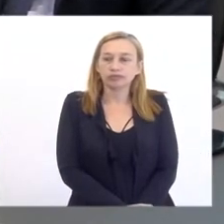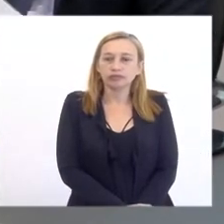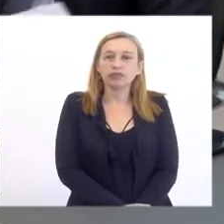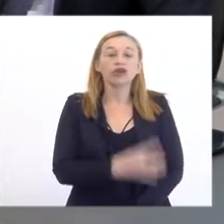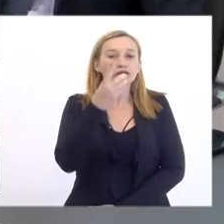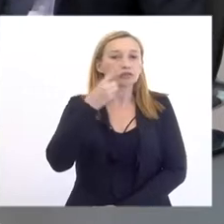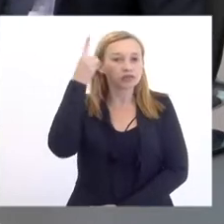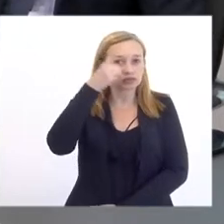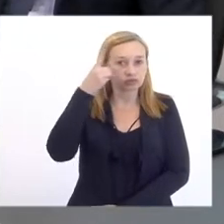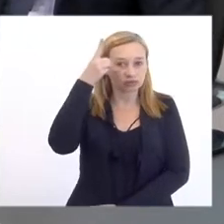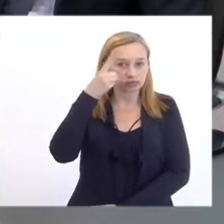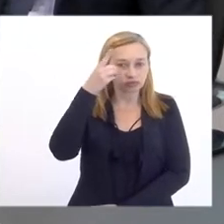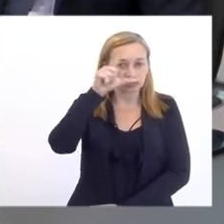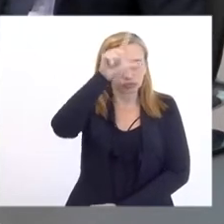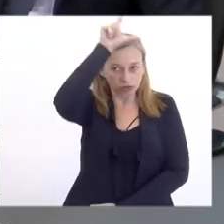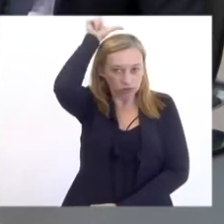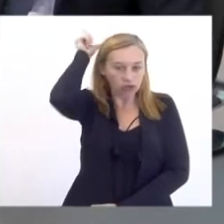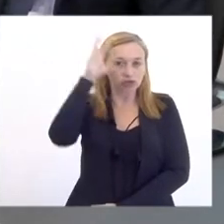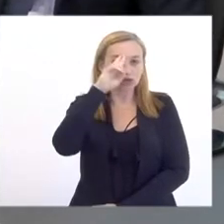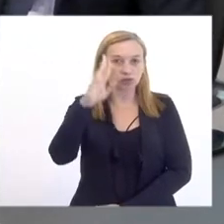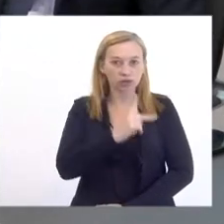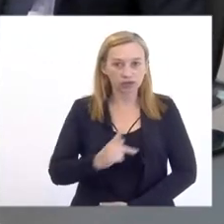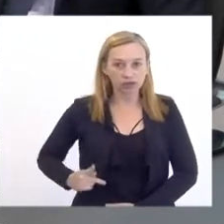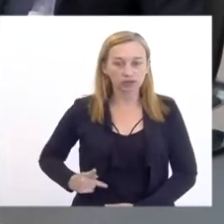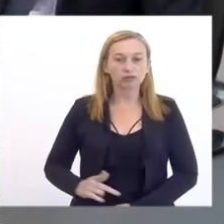Deputado Luiz Paulo. Senhor presidente,